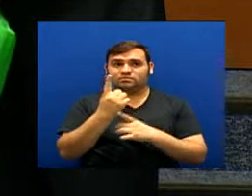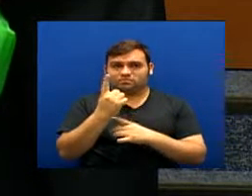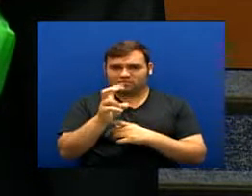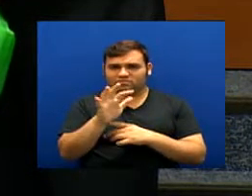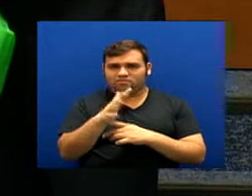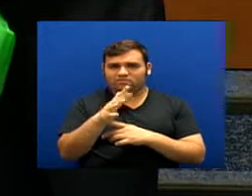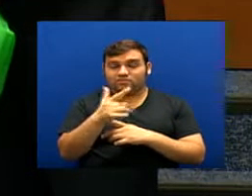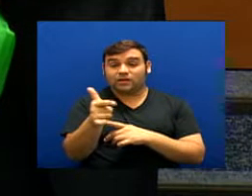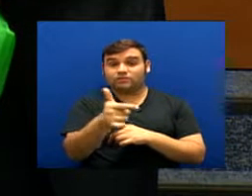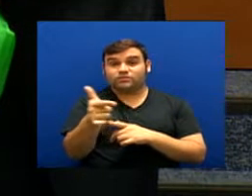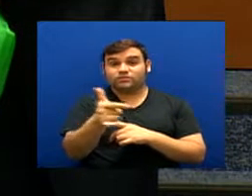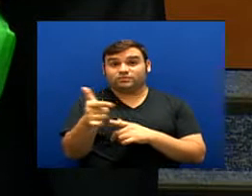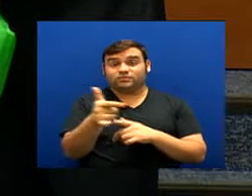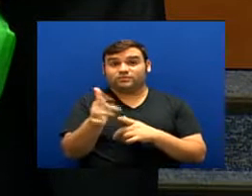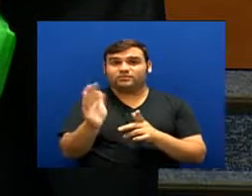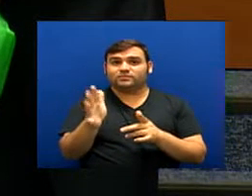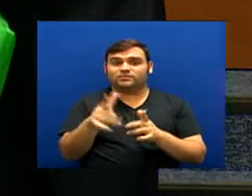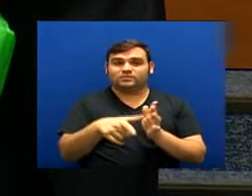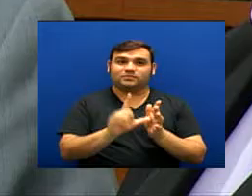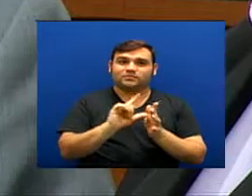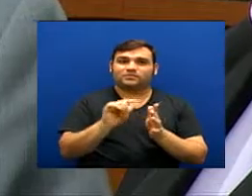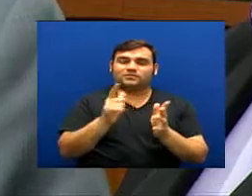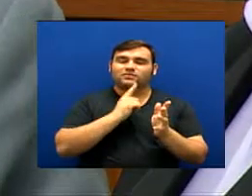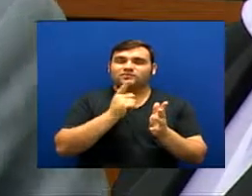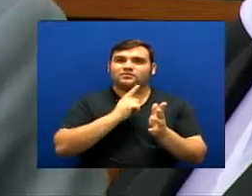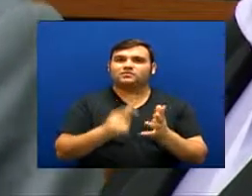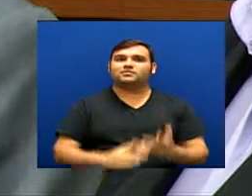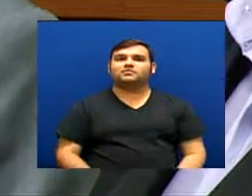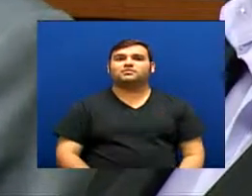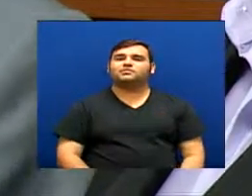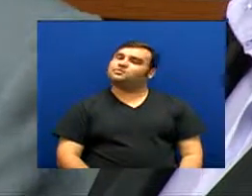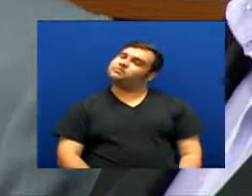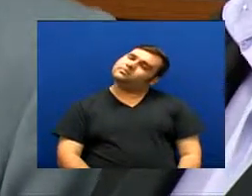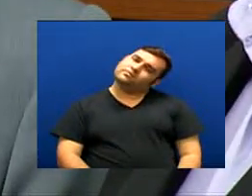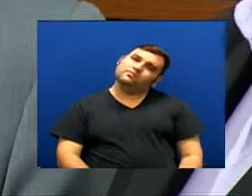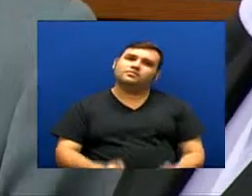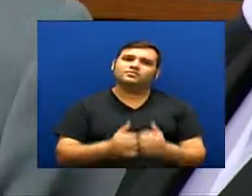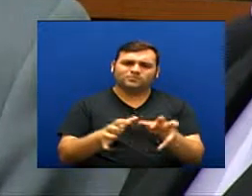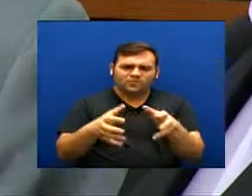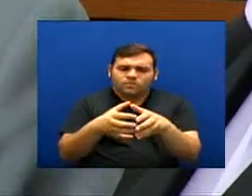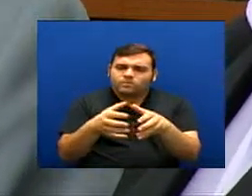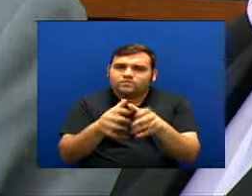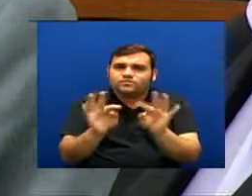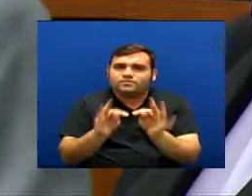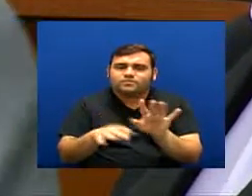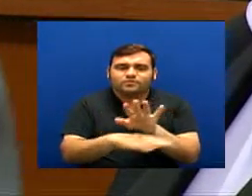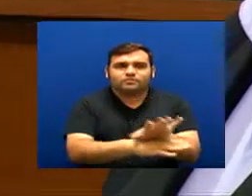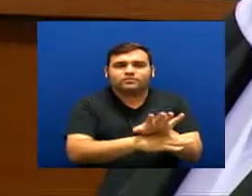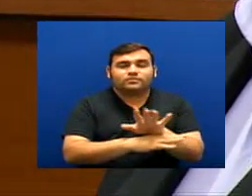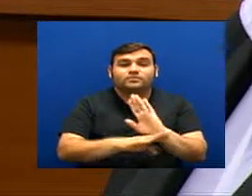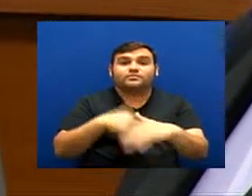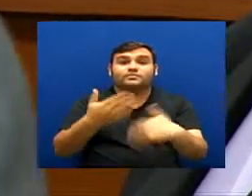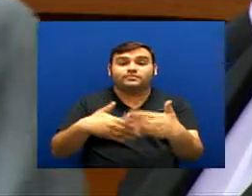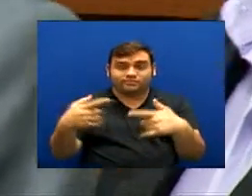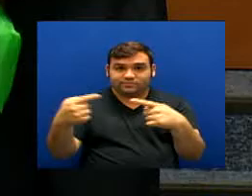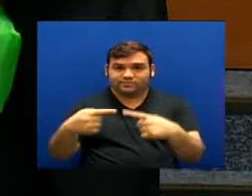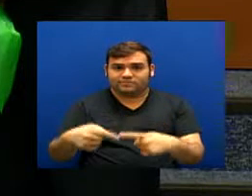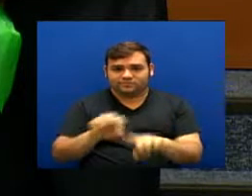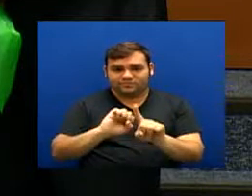a mesma educação cristã que teve. Ao retornar à rotina de uma vida religiosa, Furlan abriu seu coração para uma nova missão em sua